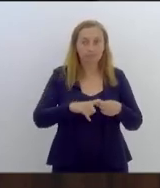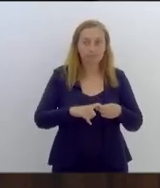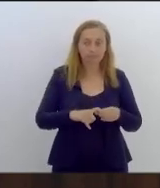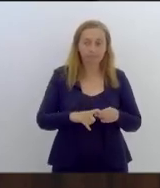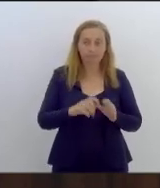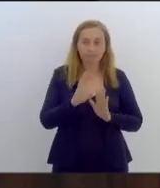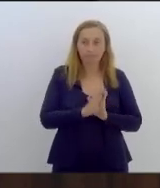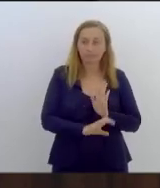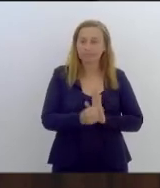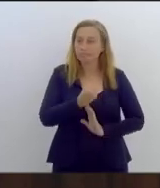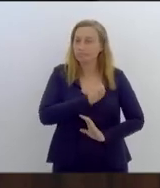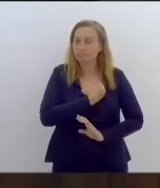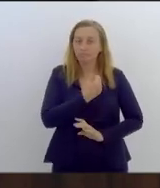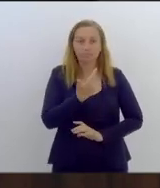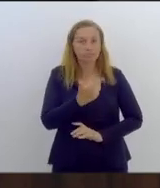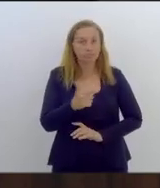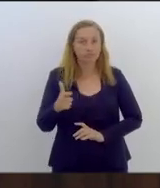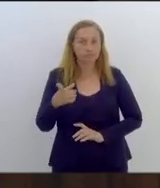quórum.